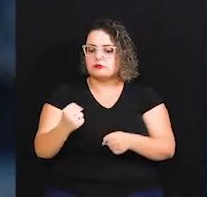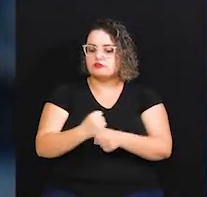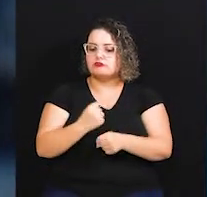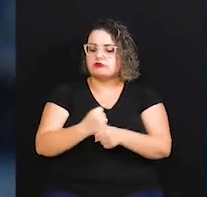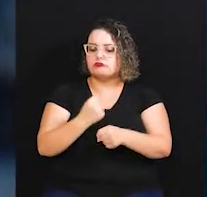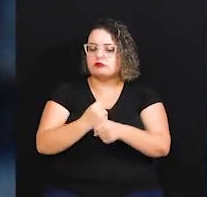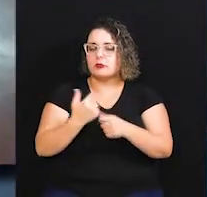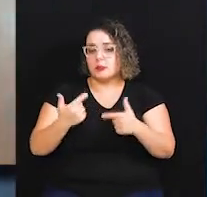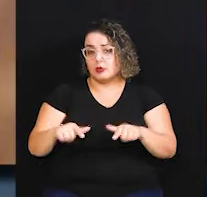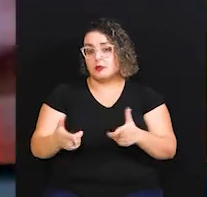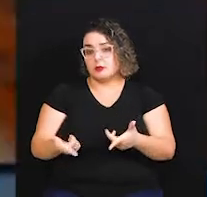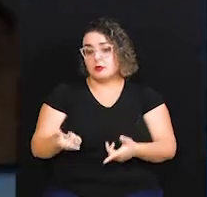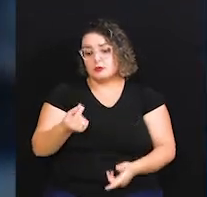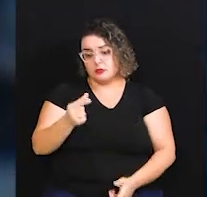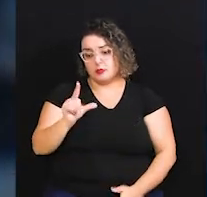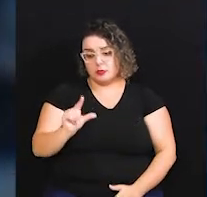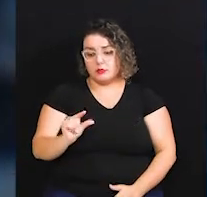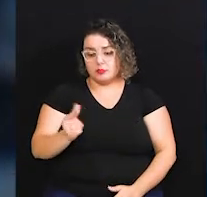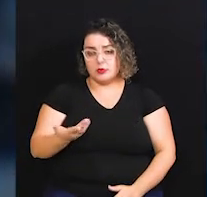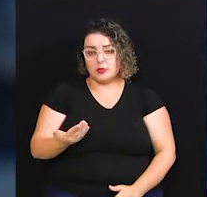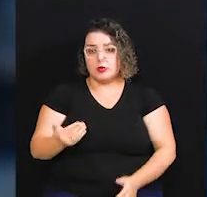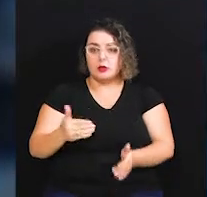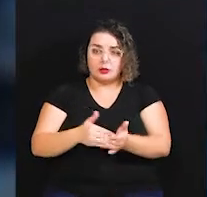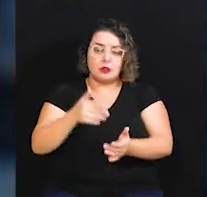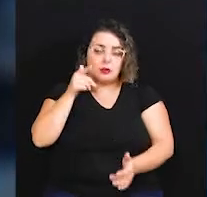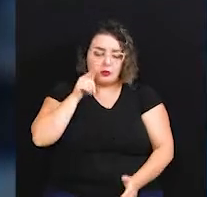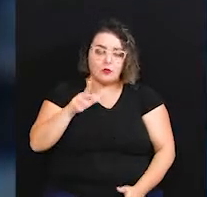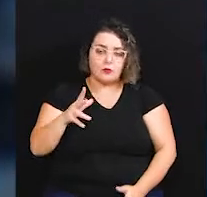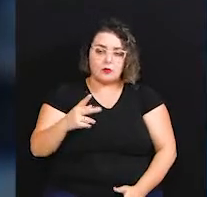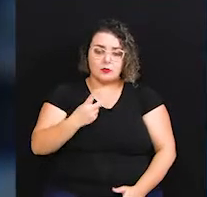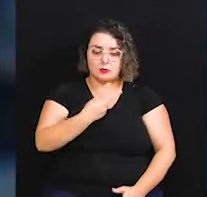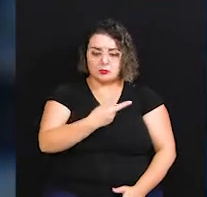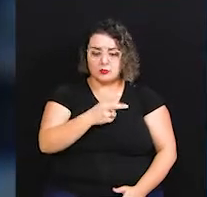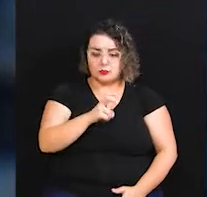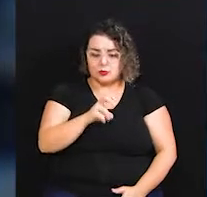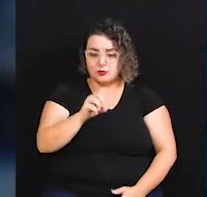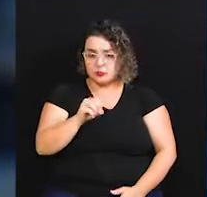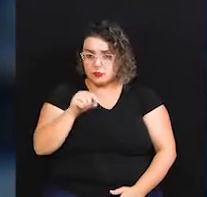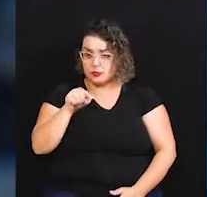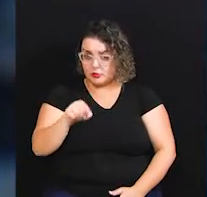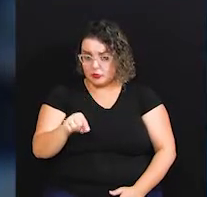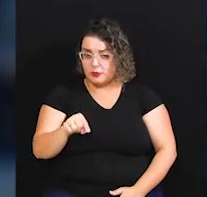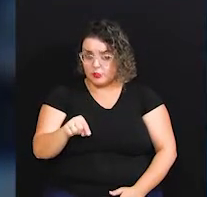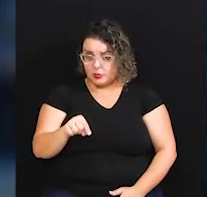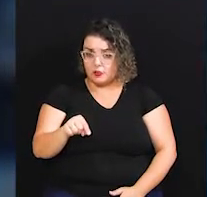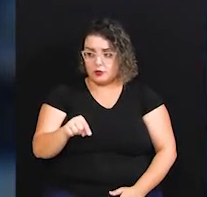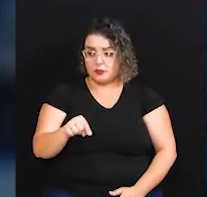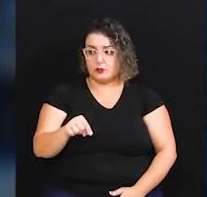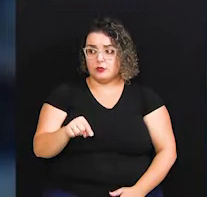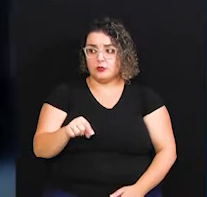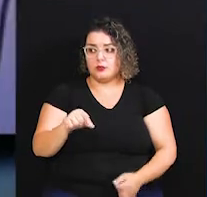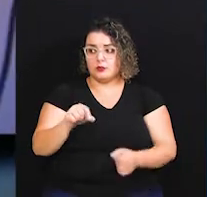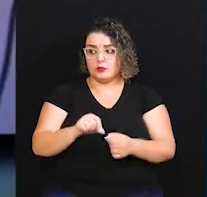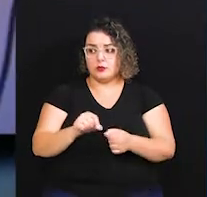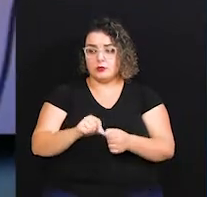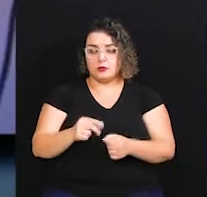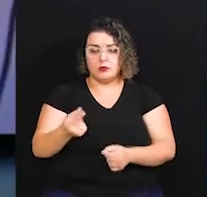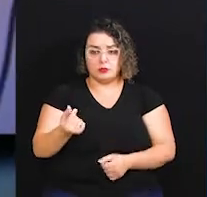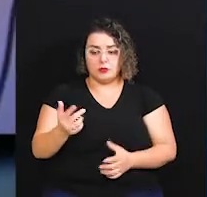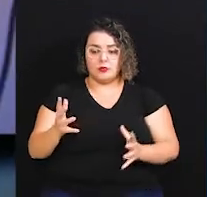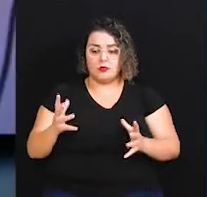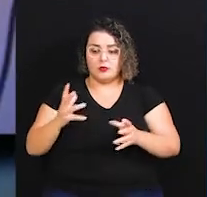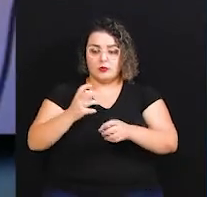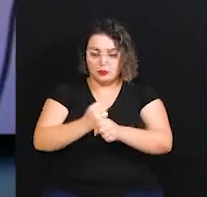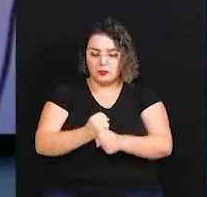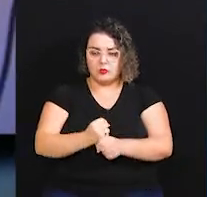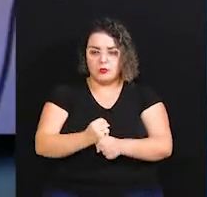com esse pequeno valor, até conseguir a soma de 250 mil, que foi o valor total aí